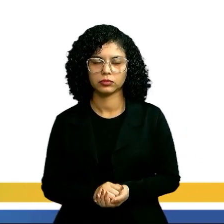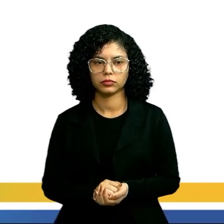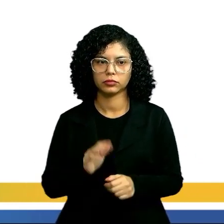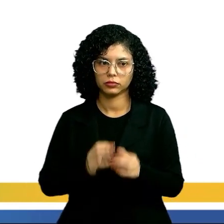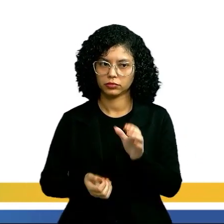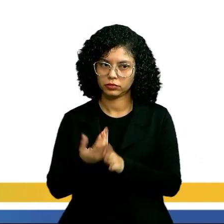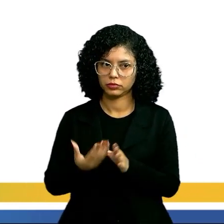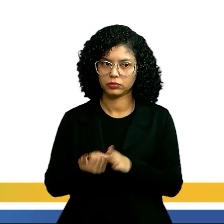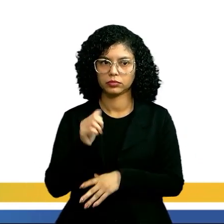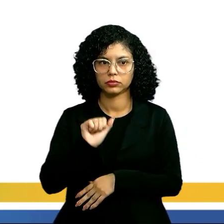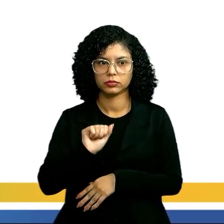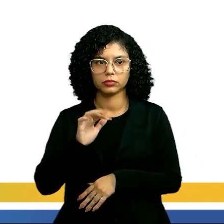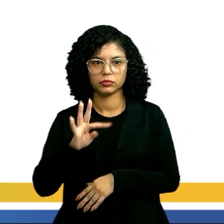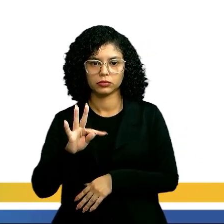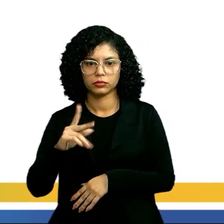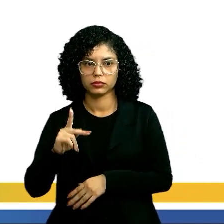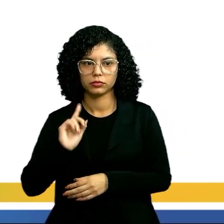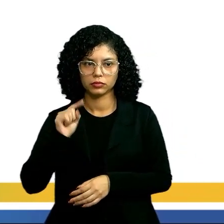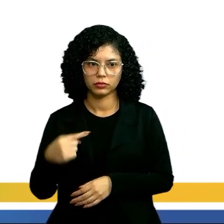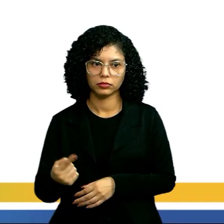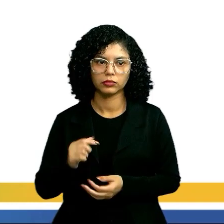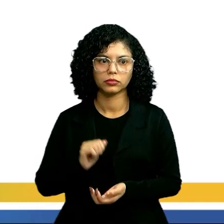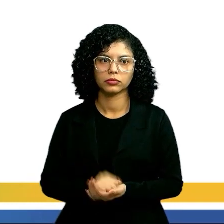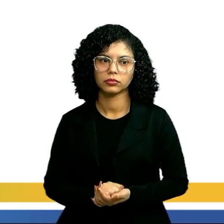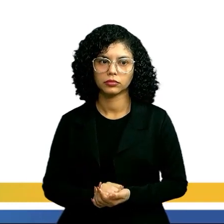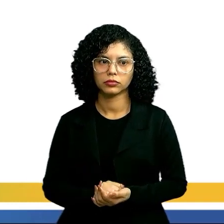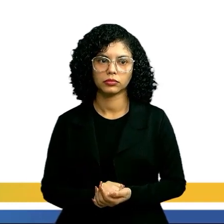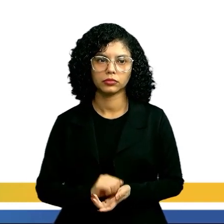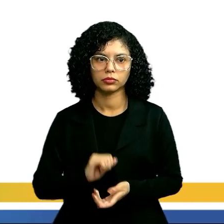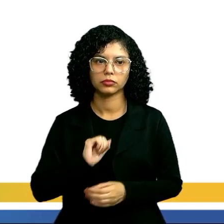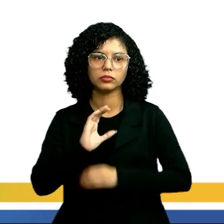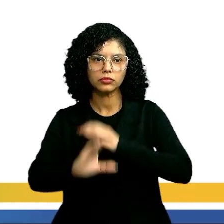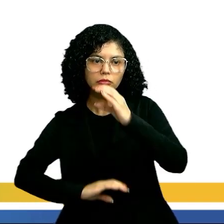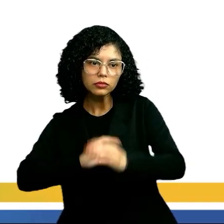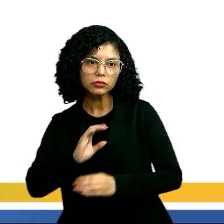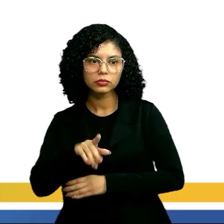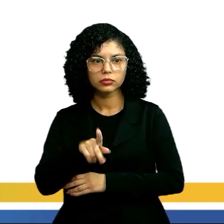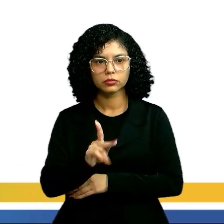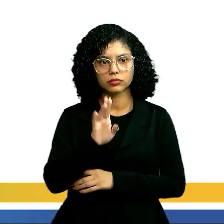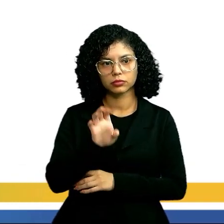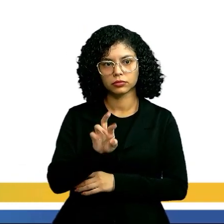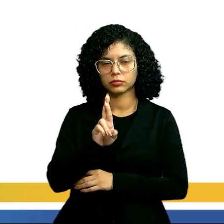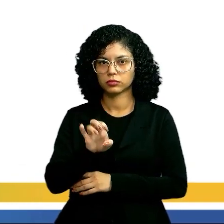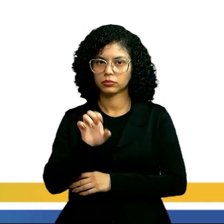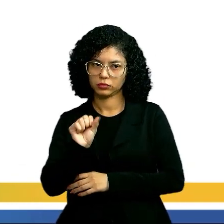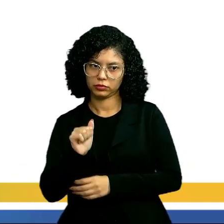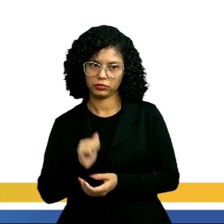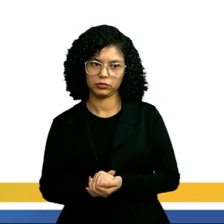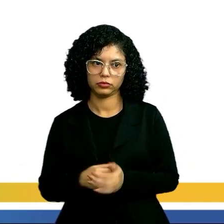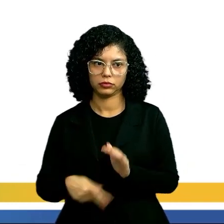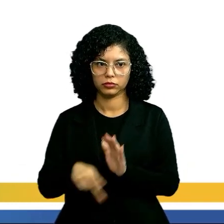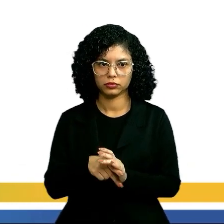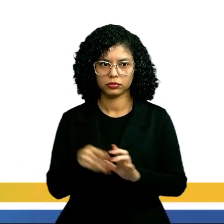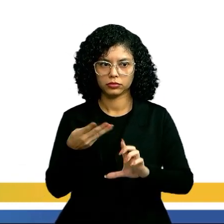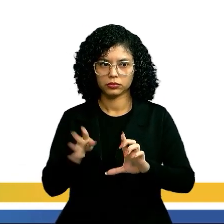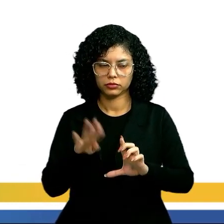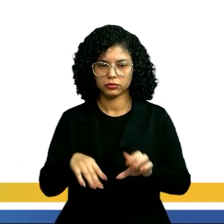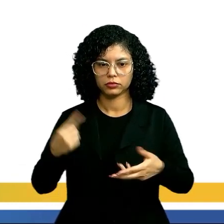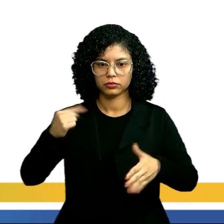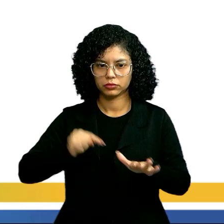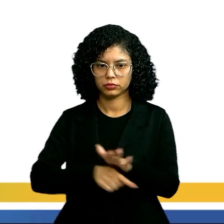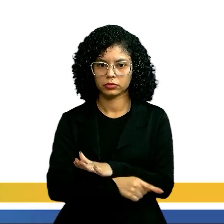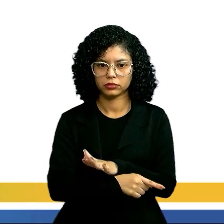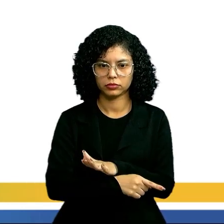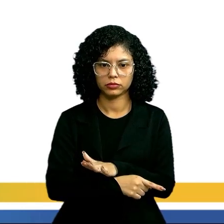é a produção desses ATPs. Depois, ciclo de Krebs, na matriz mitocondrial, dentro